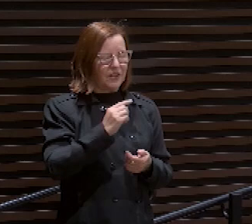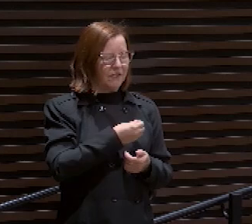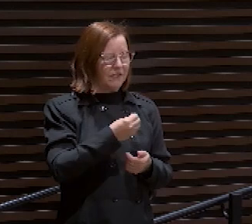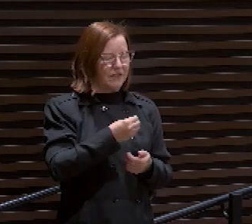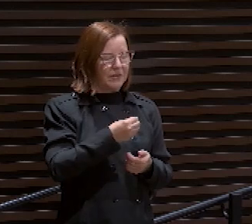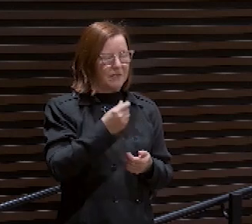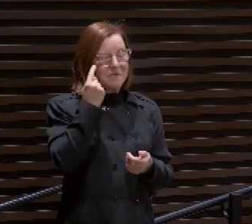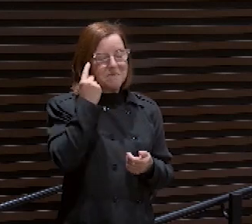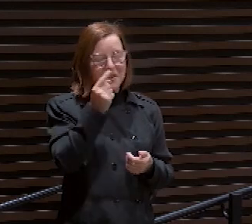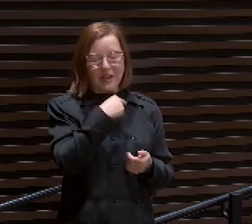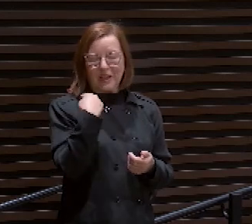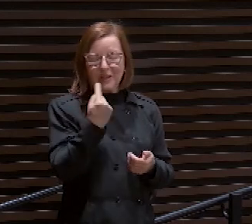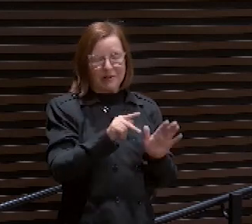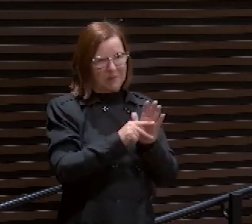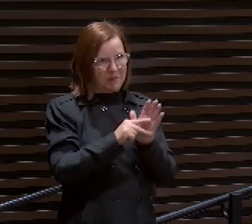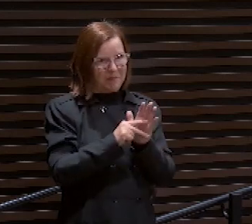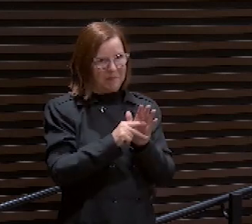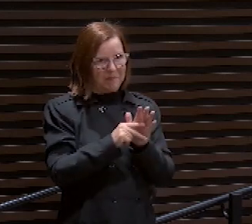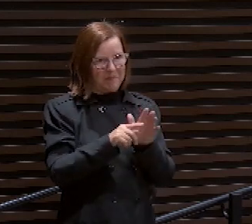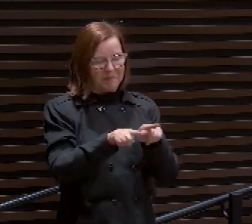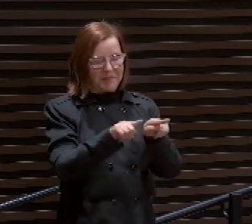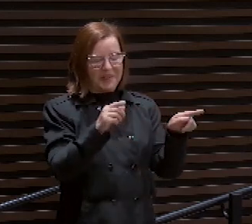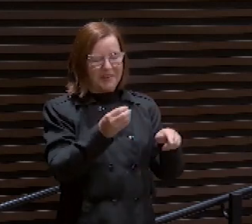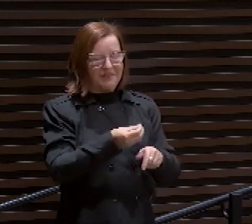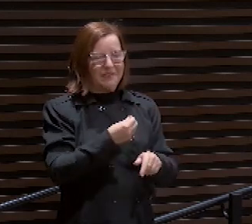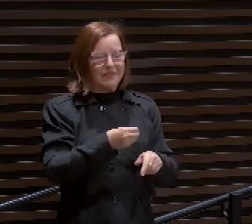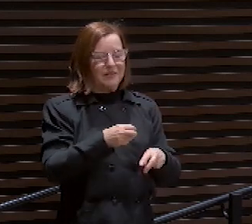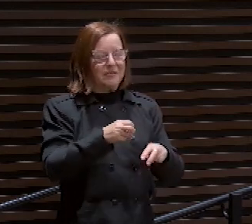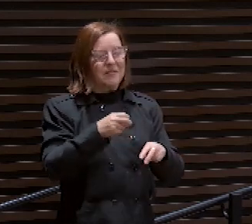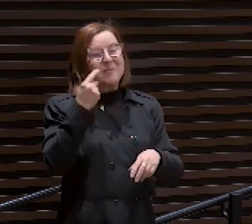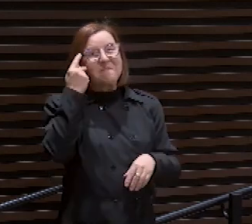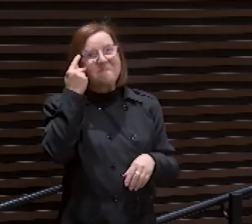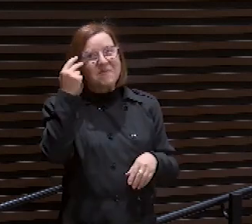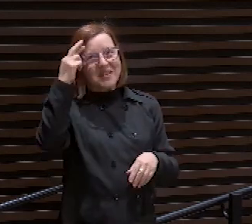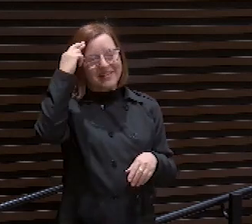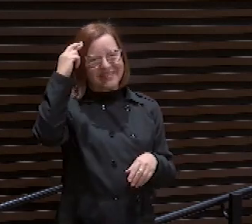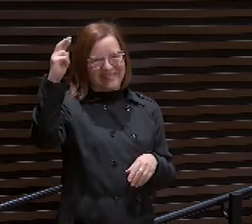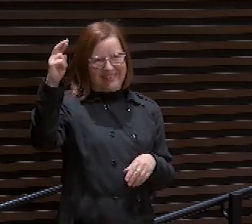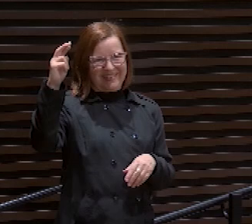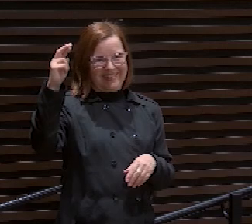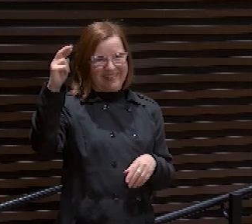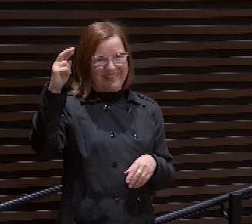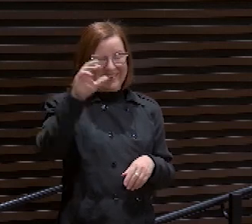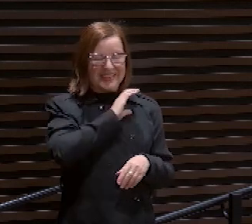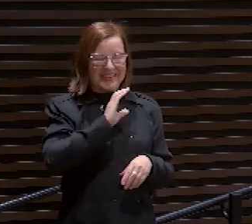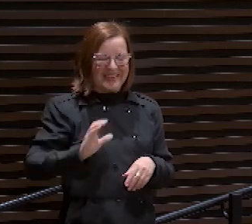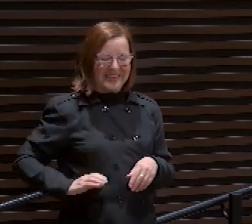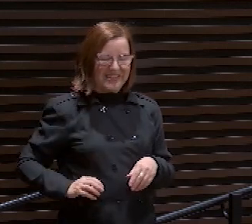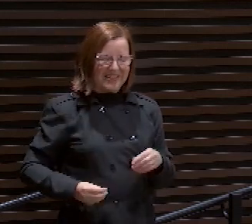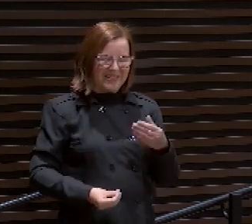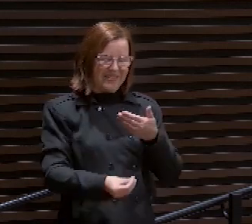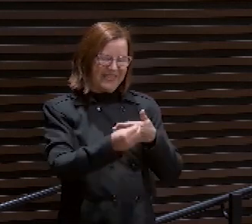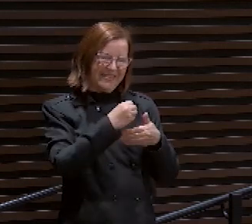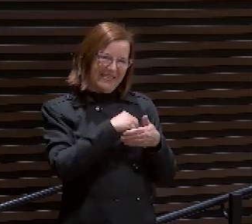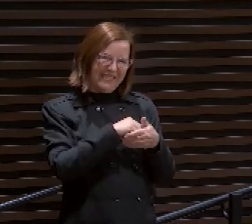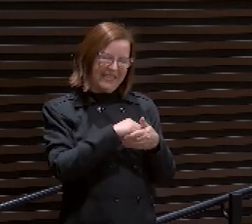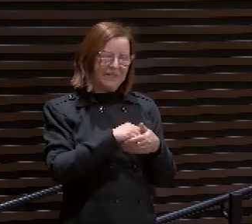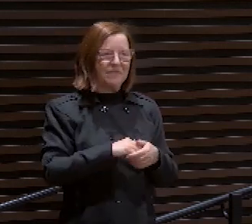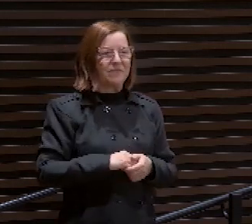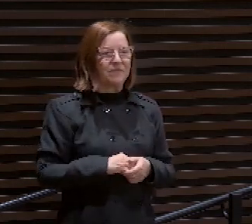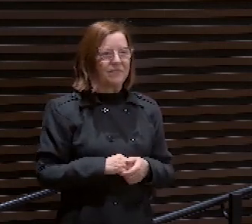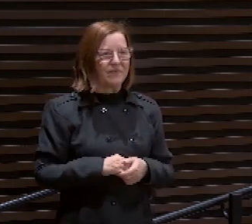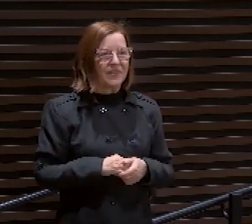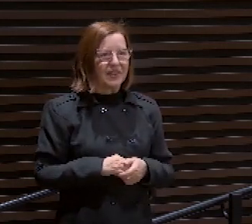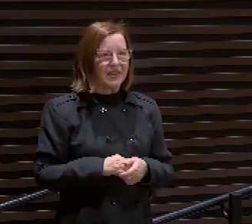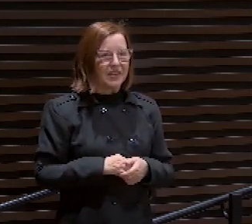mesmos, mas por aquele que morreu e ressuscitou por nós, por Cristo que habita em nós. Eu só vou citar